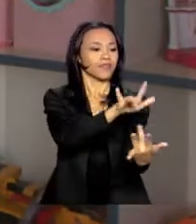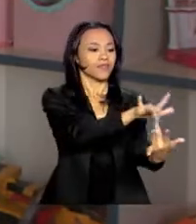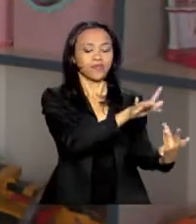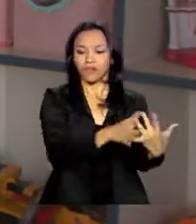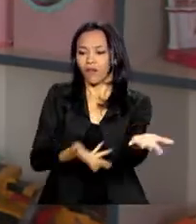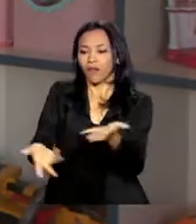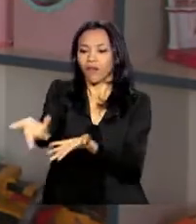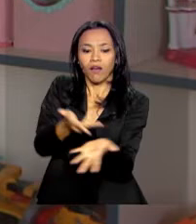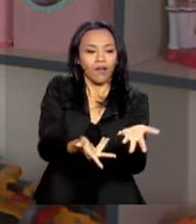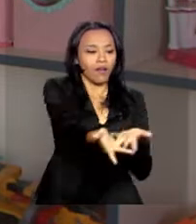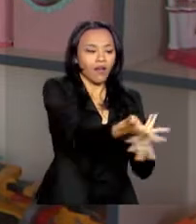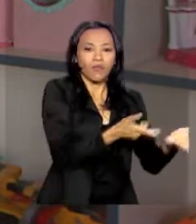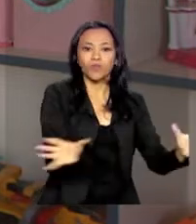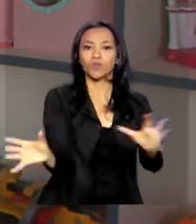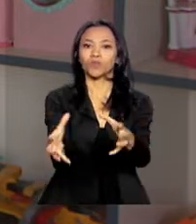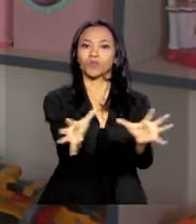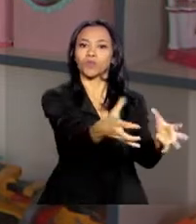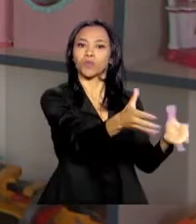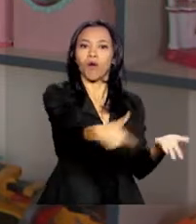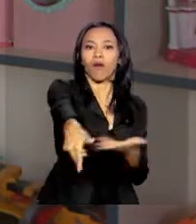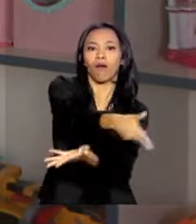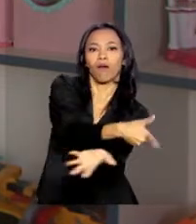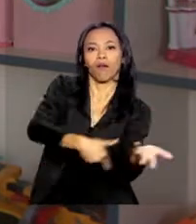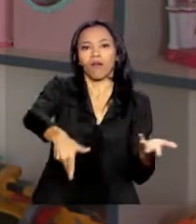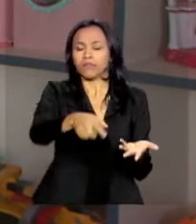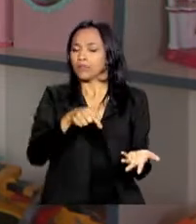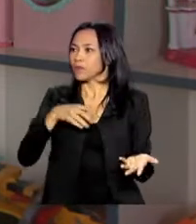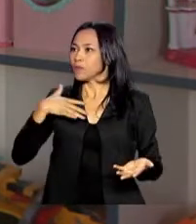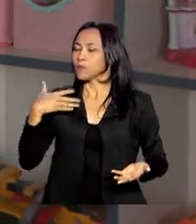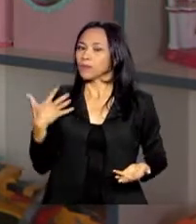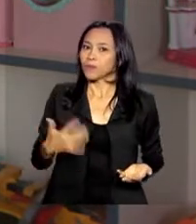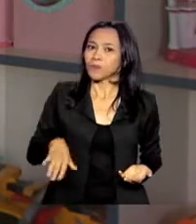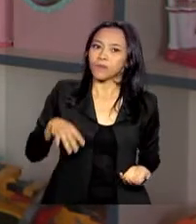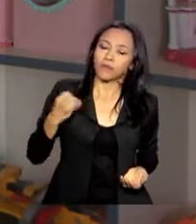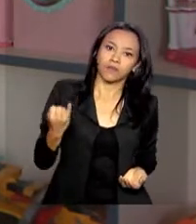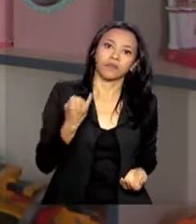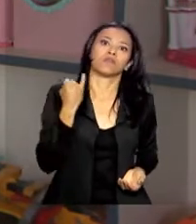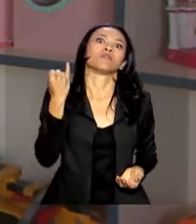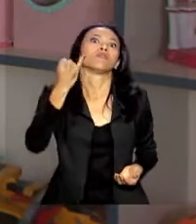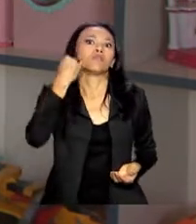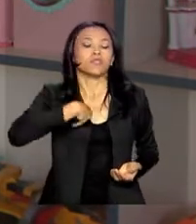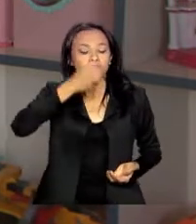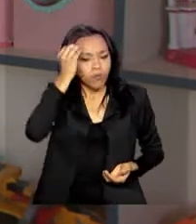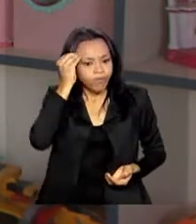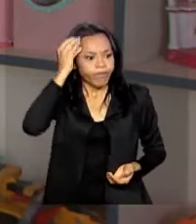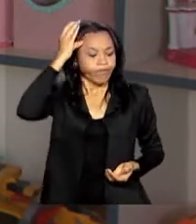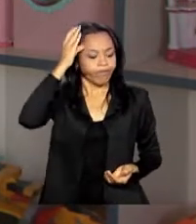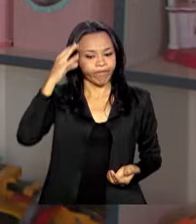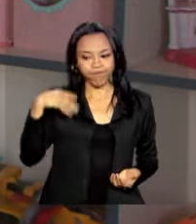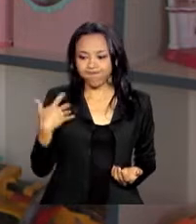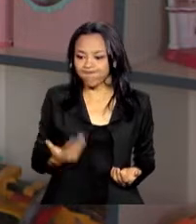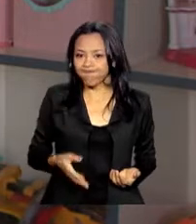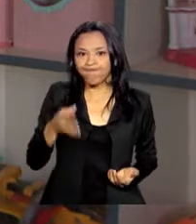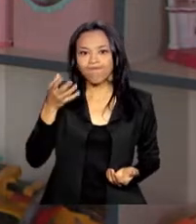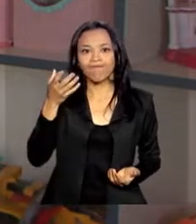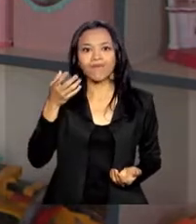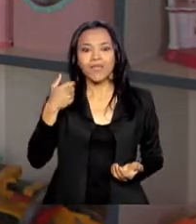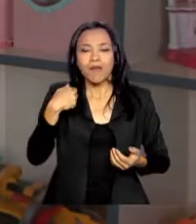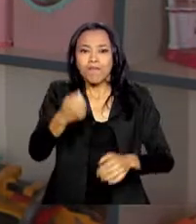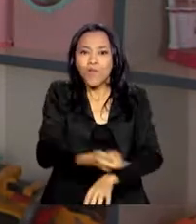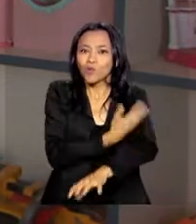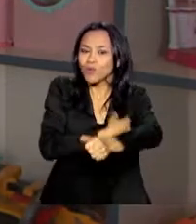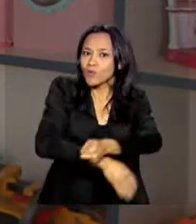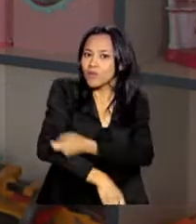nos grupos é essa possibilidade de crescer num ponto de um ponto de vista emocional